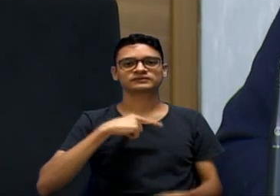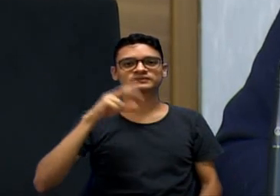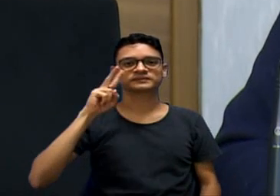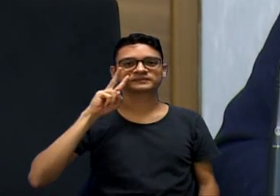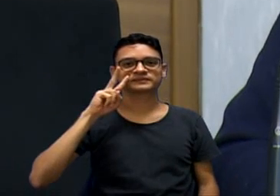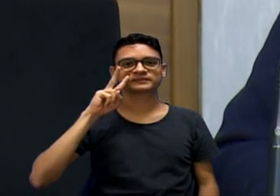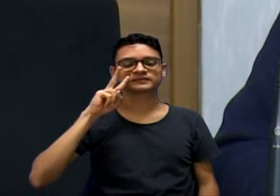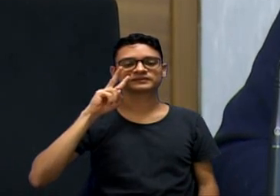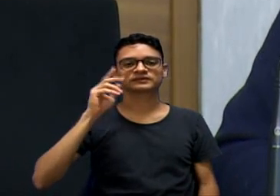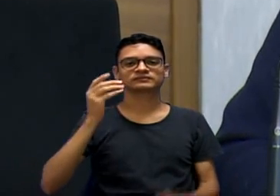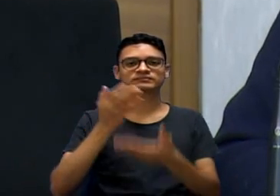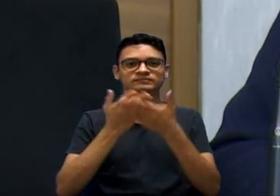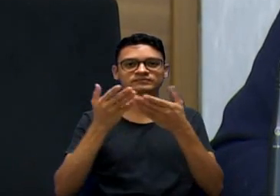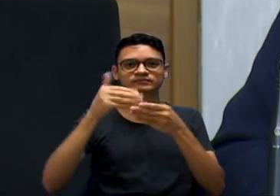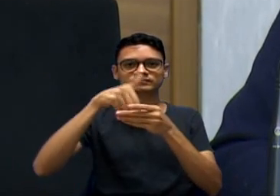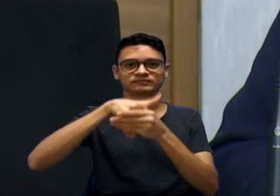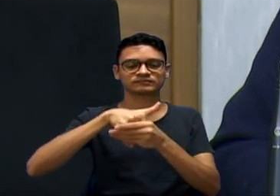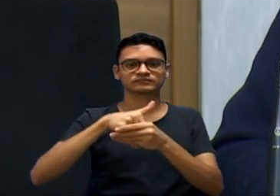do Cachorrão.